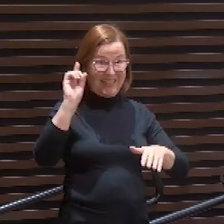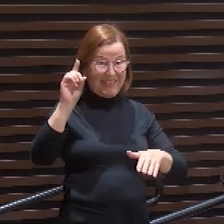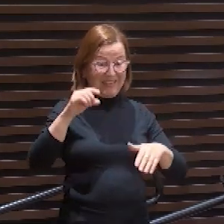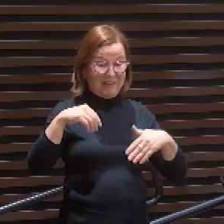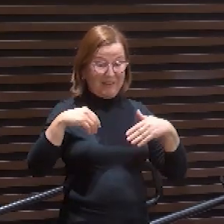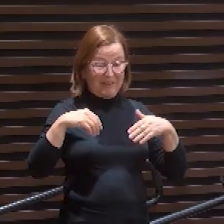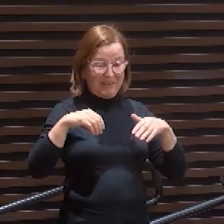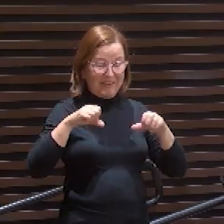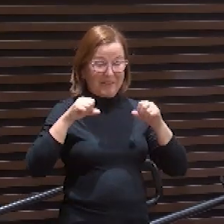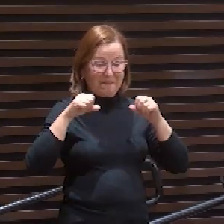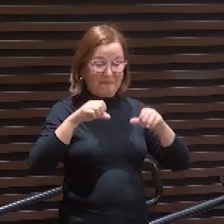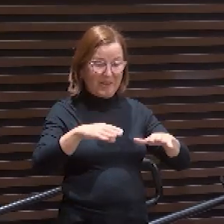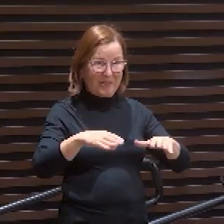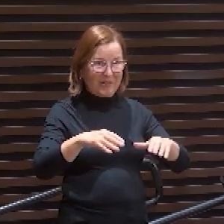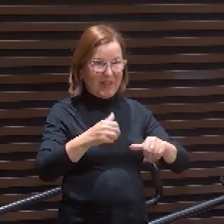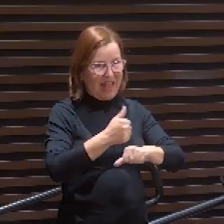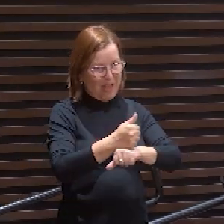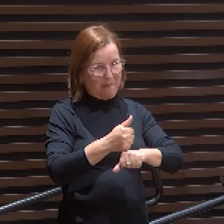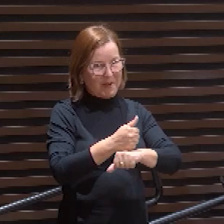Abraão